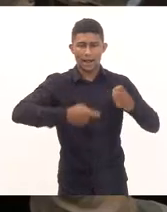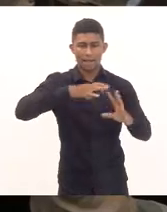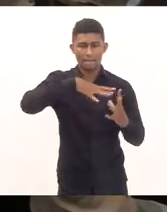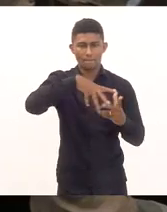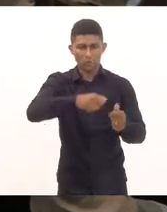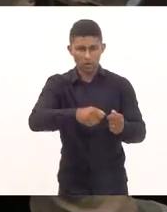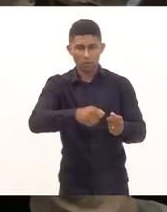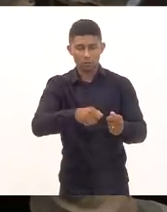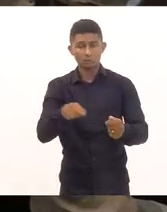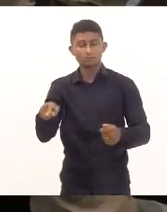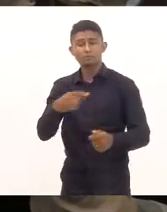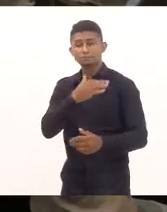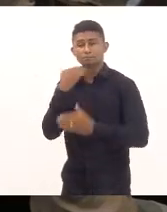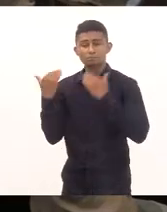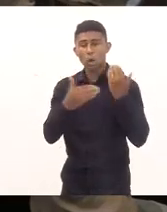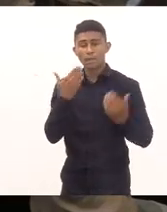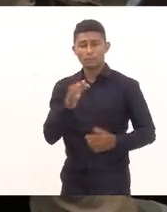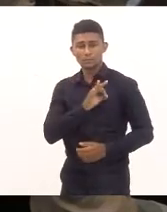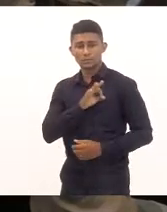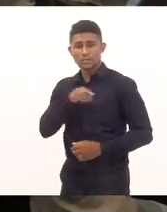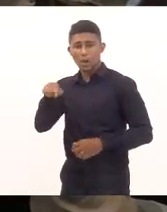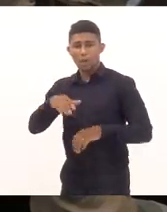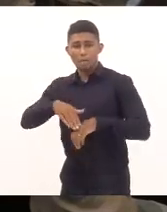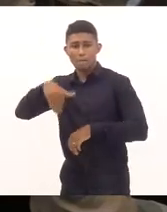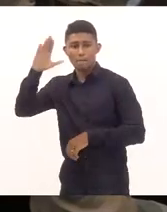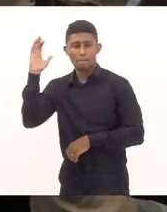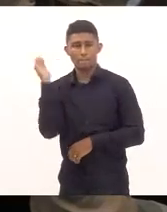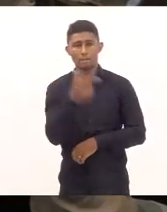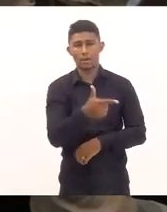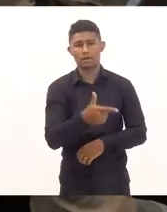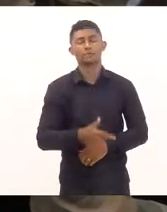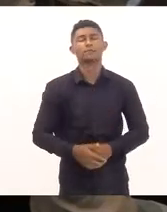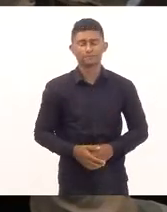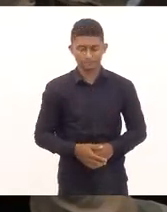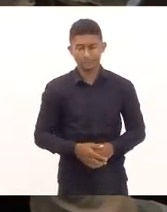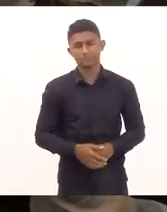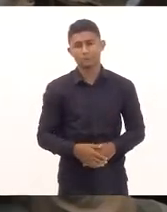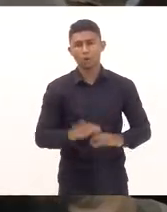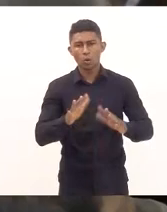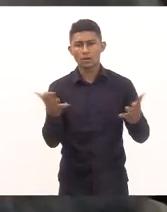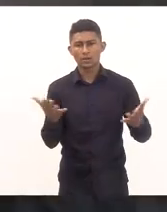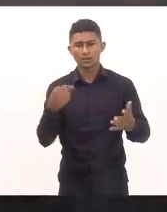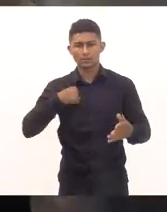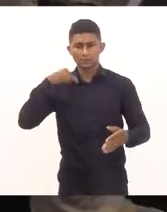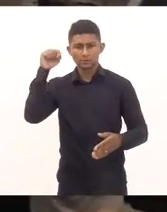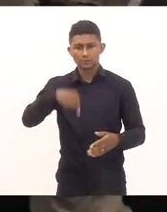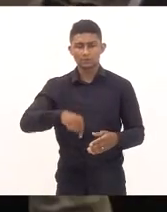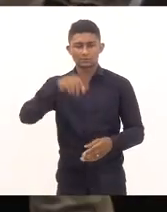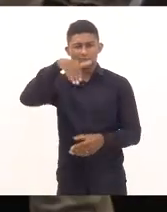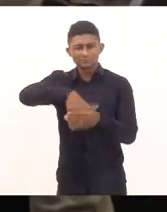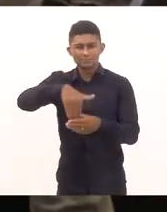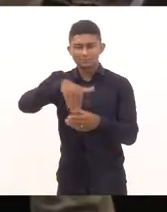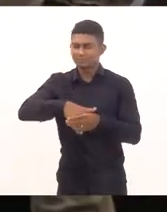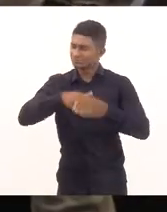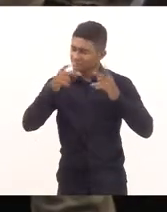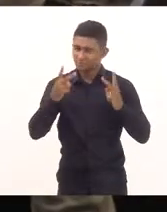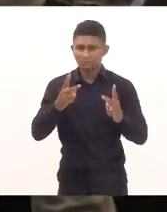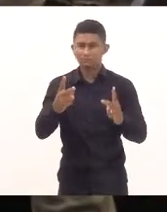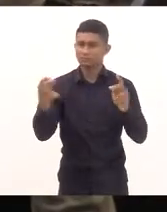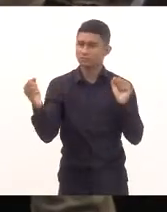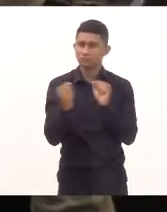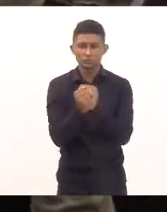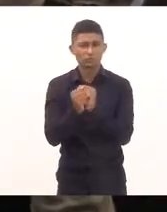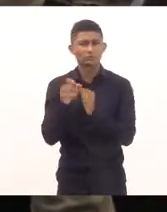E hoje eu tenho essa honra de poder estar aqui e votar. Votar sempre a favor dos